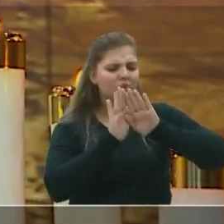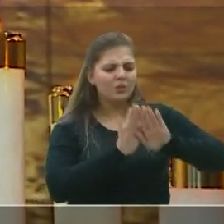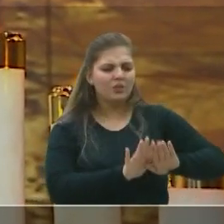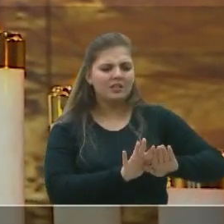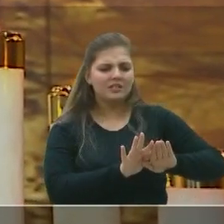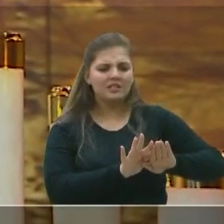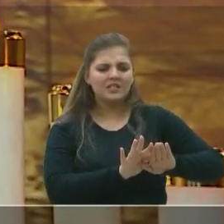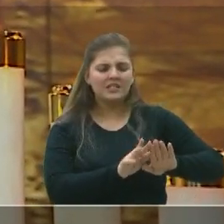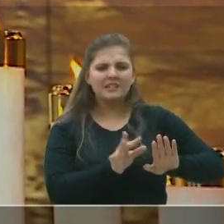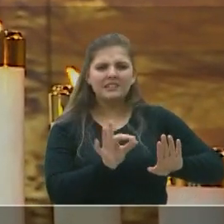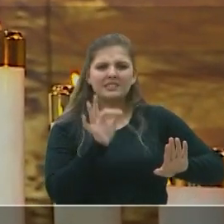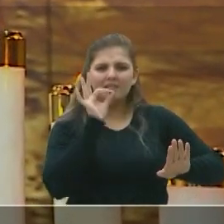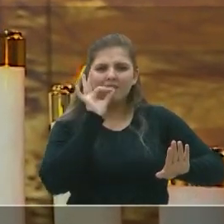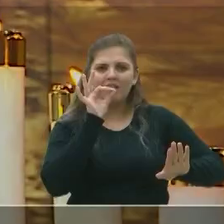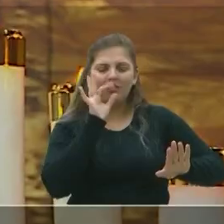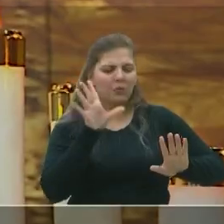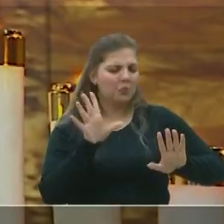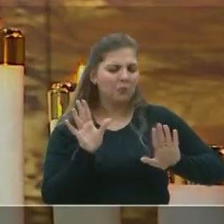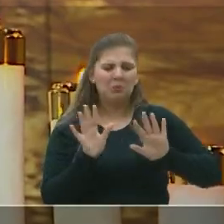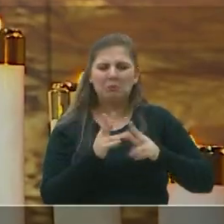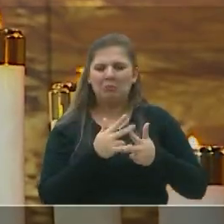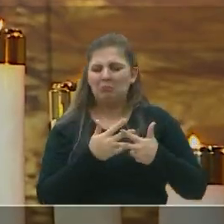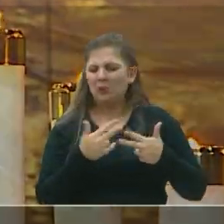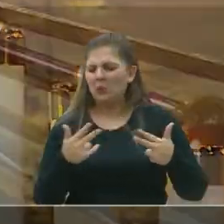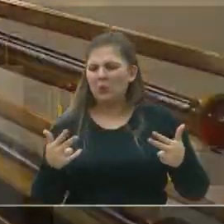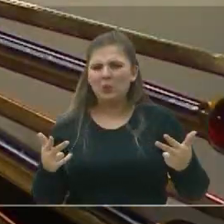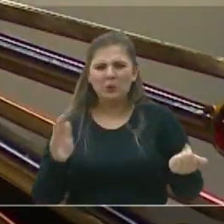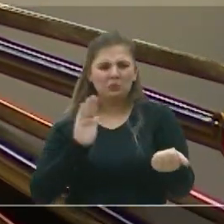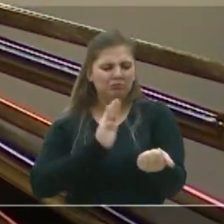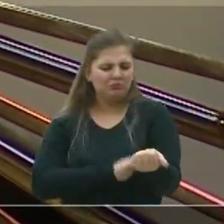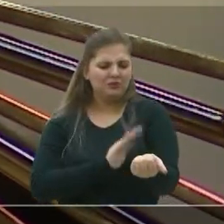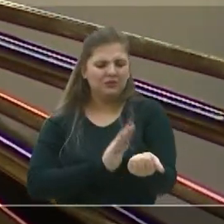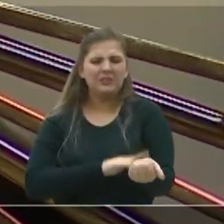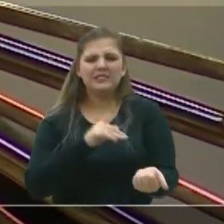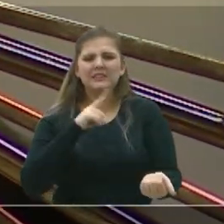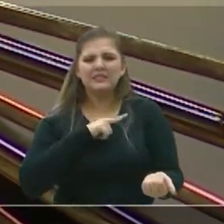cigarro e outros tantos vícios.